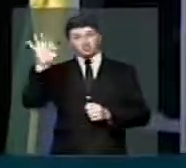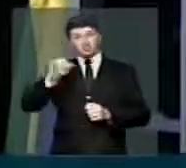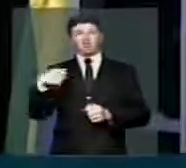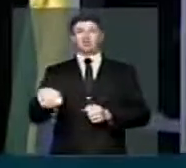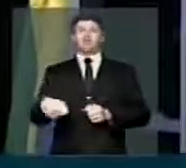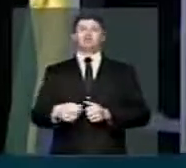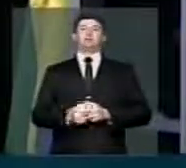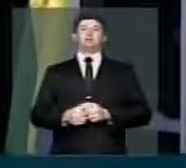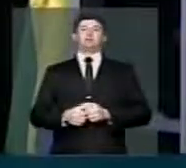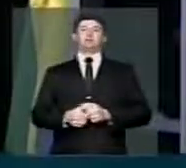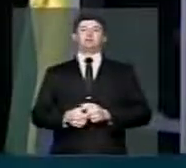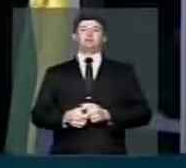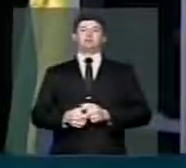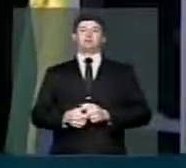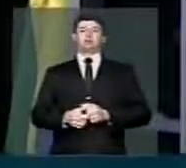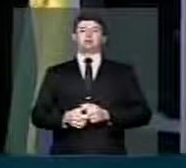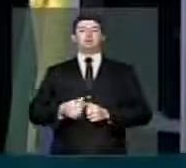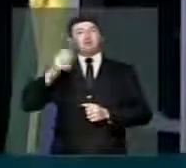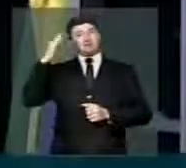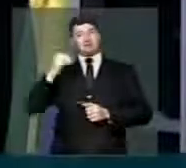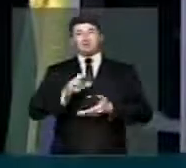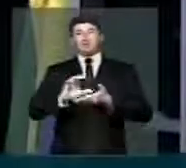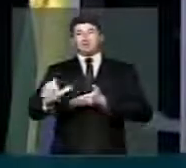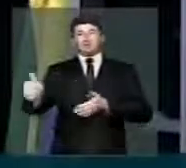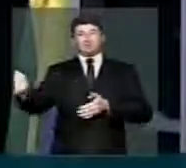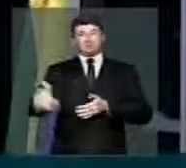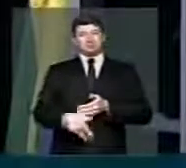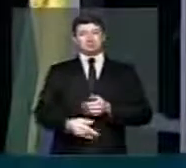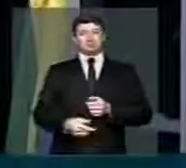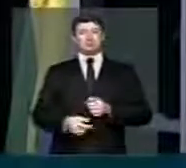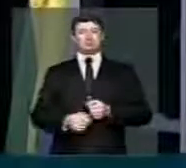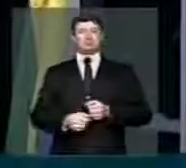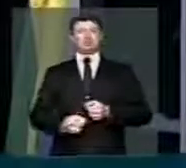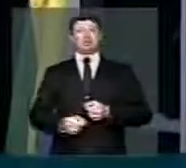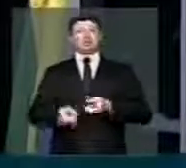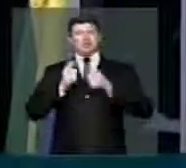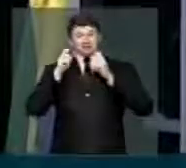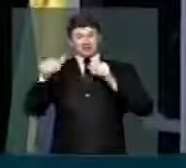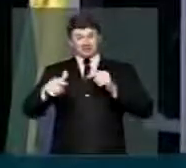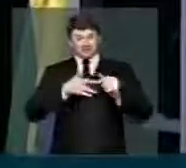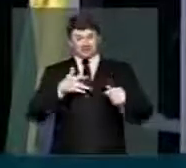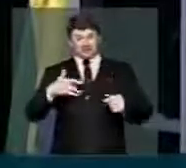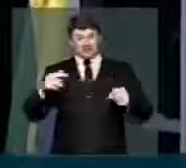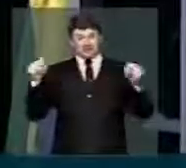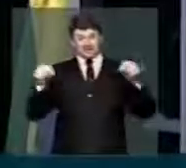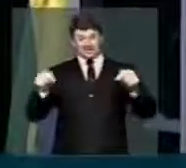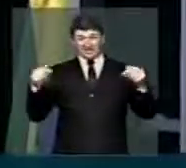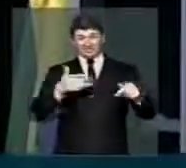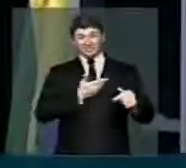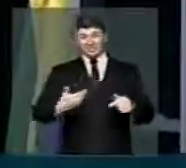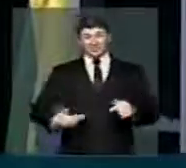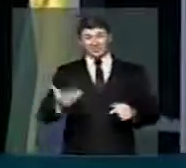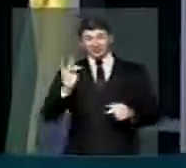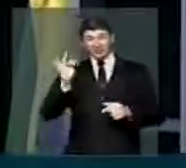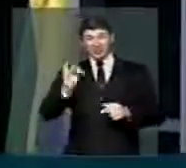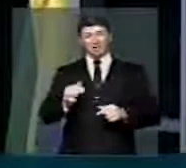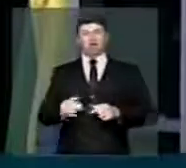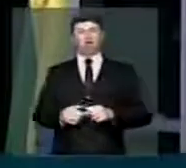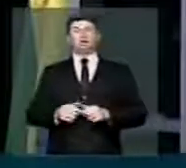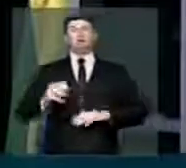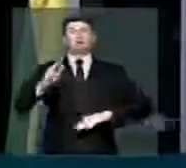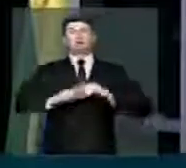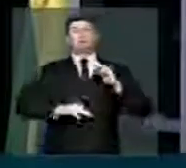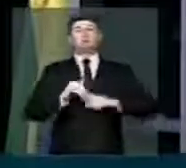pois, senhor presidente, do pequeno financiamento, essa gestão de saúde deste governo federal não teve